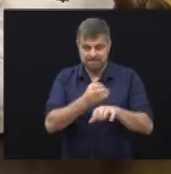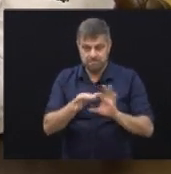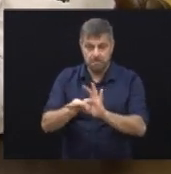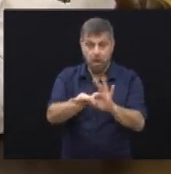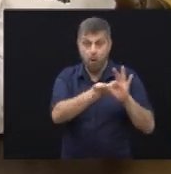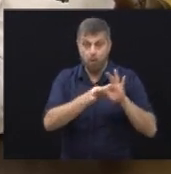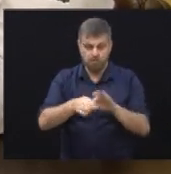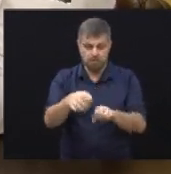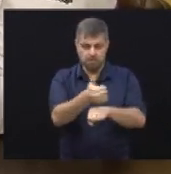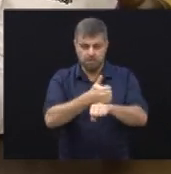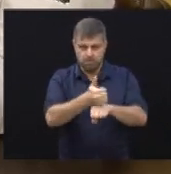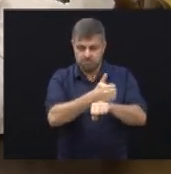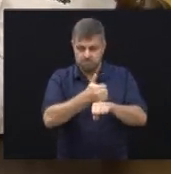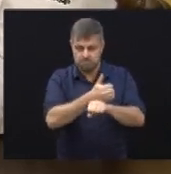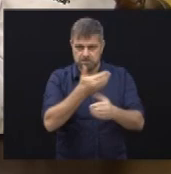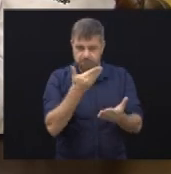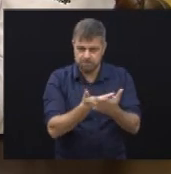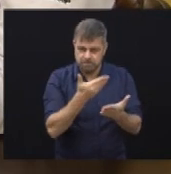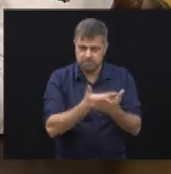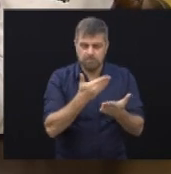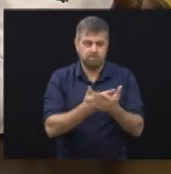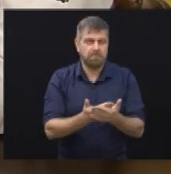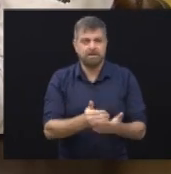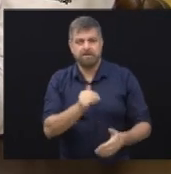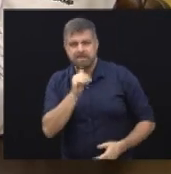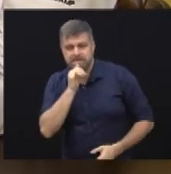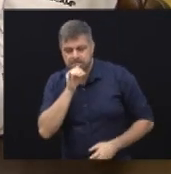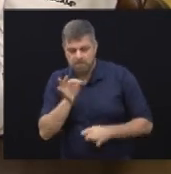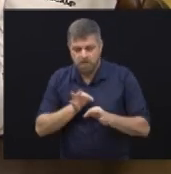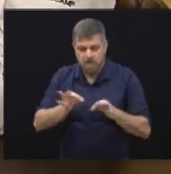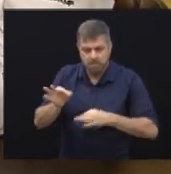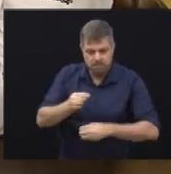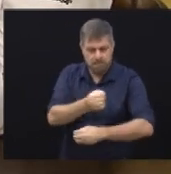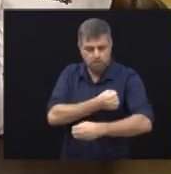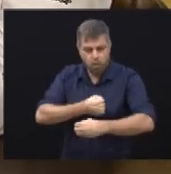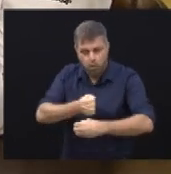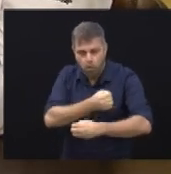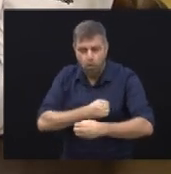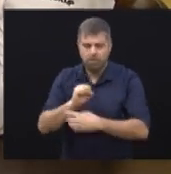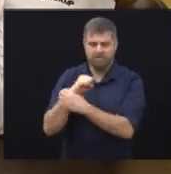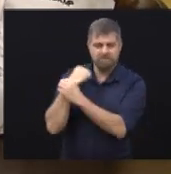que é feito em conjunto com outras profissões, nutricionista,